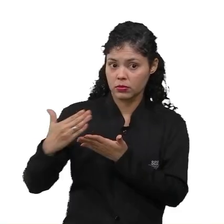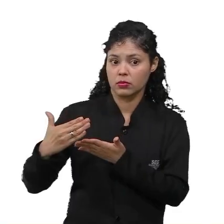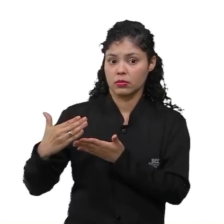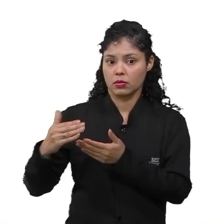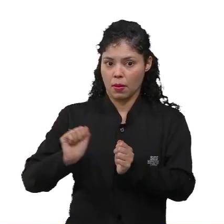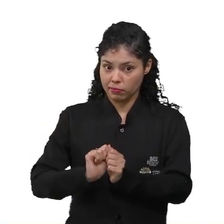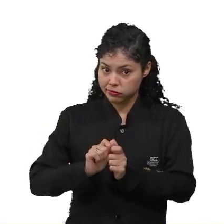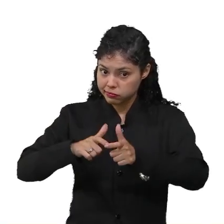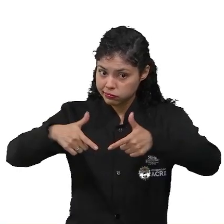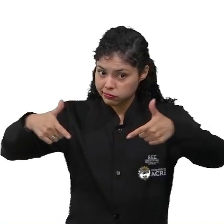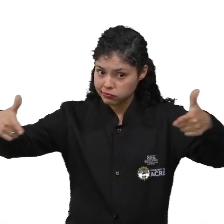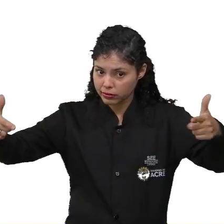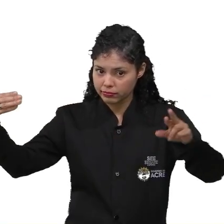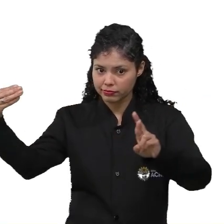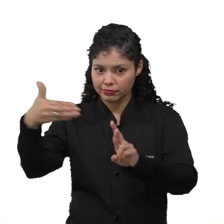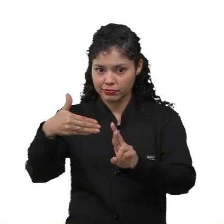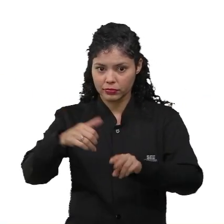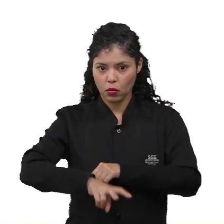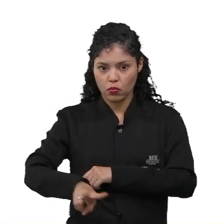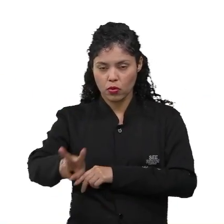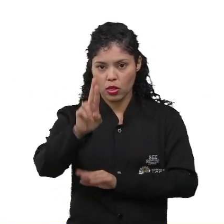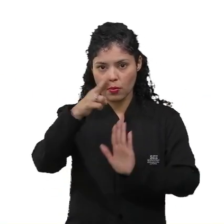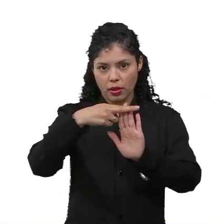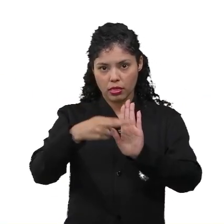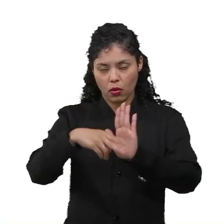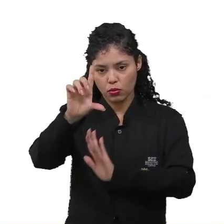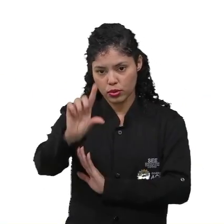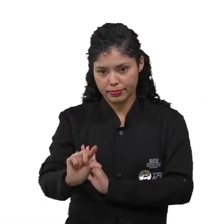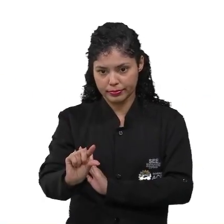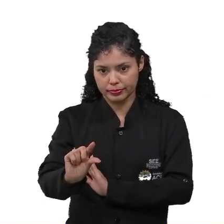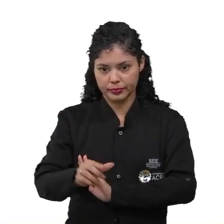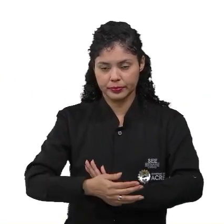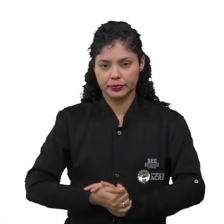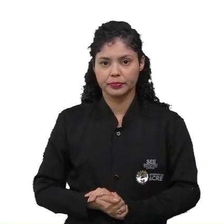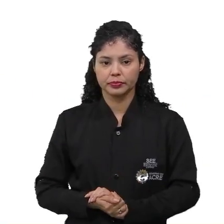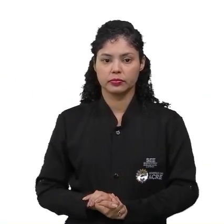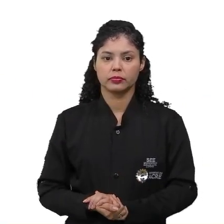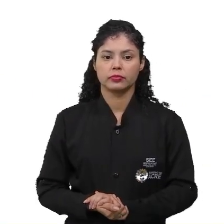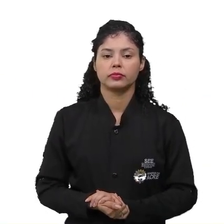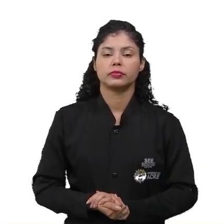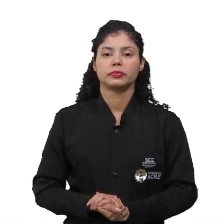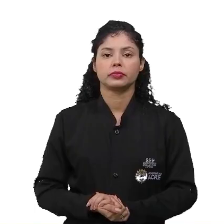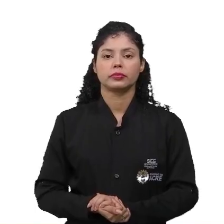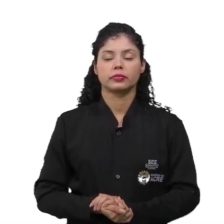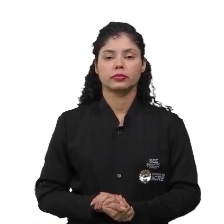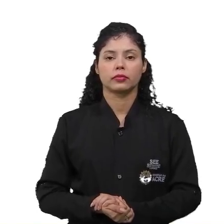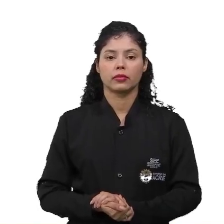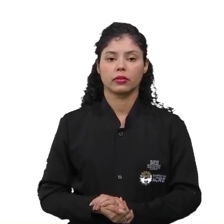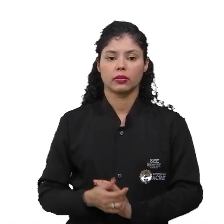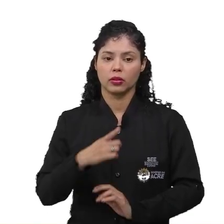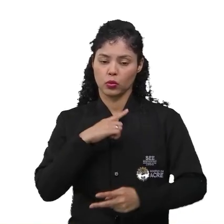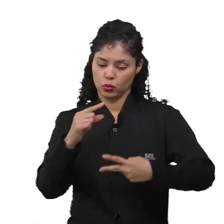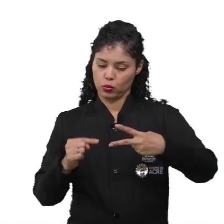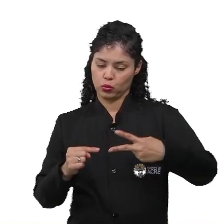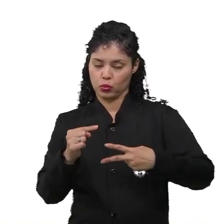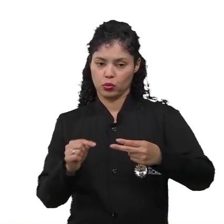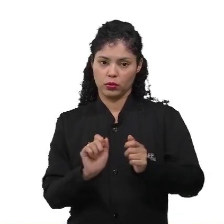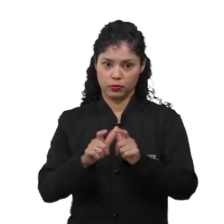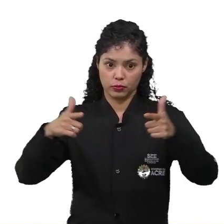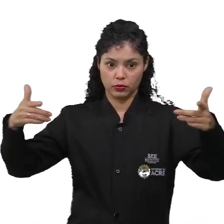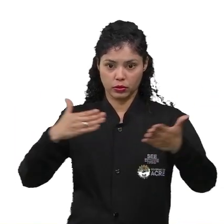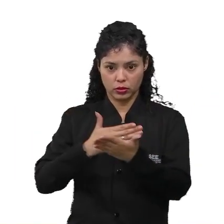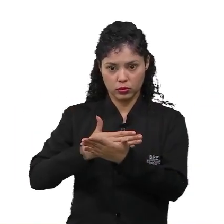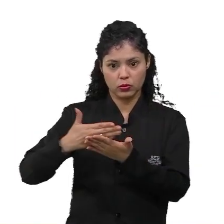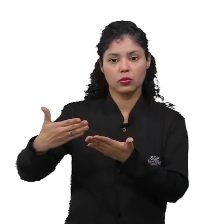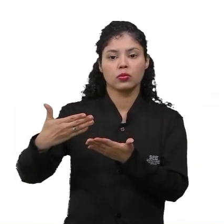inicial, é a amplitude de referência. Então, nós temos duas amplitudes. A amplitude registrada em um determinado momento e a amplitude